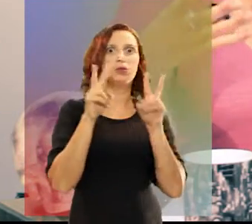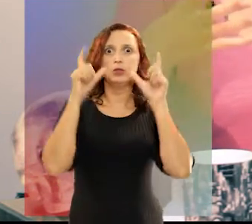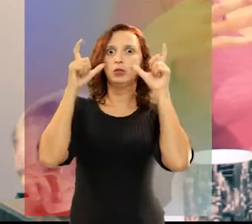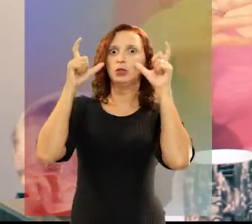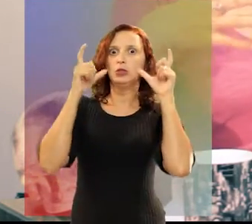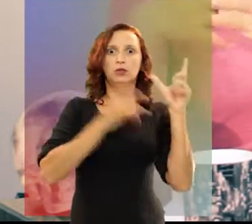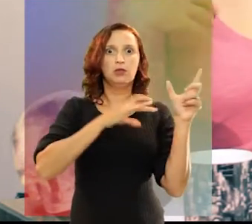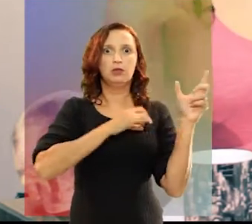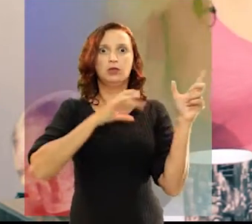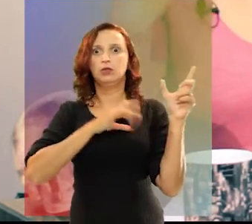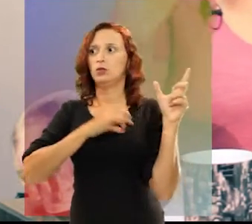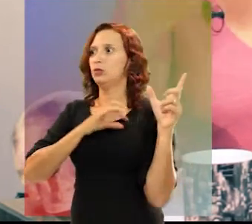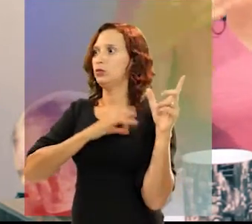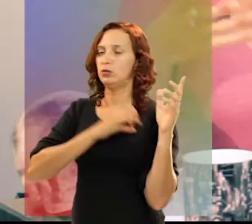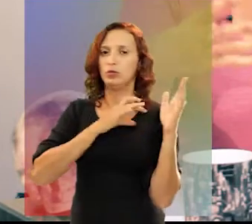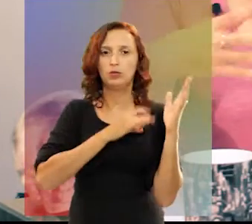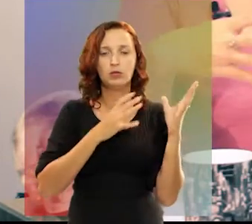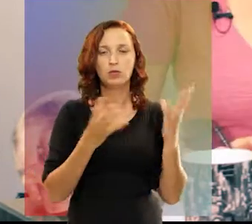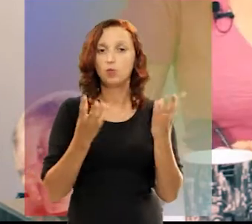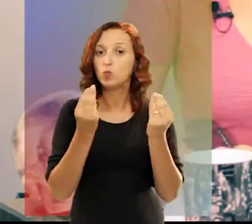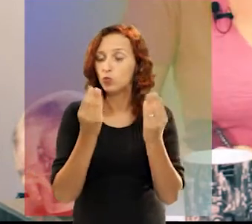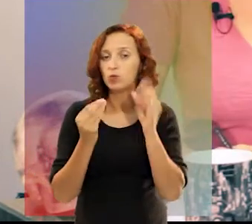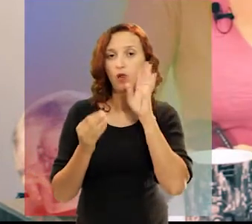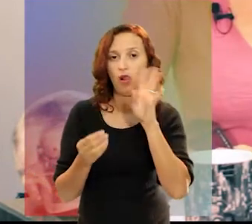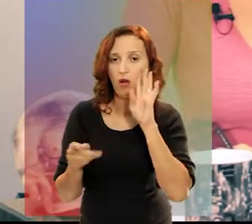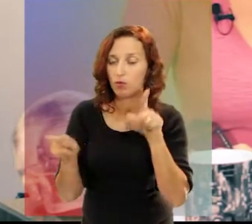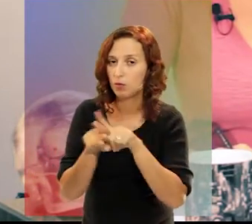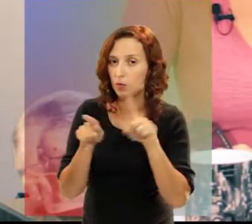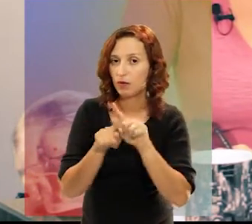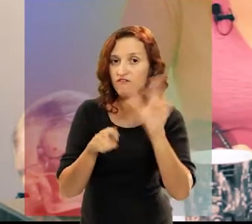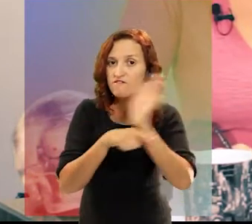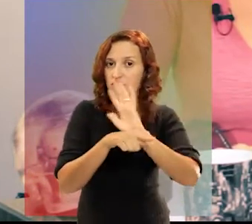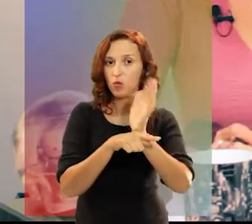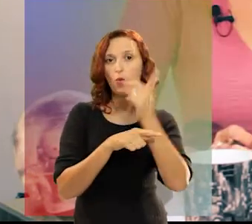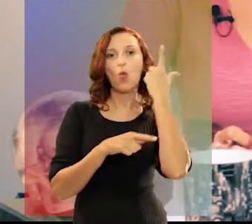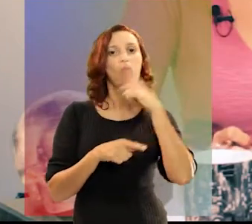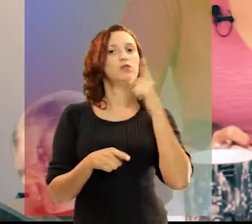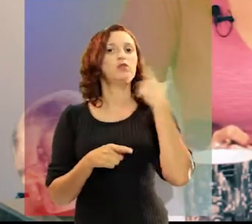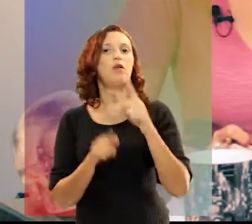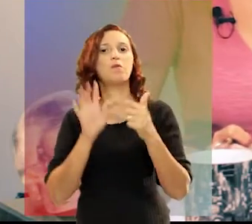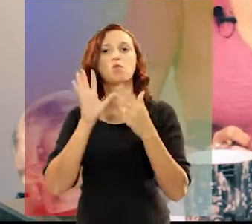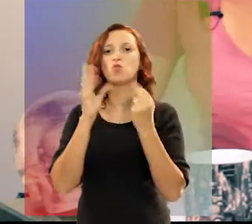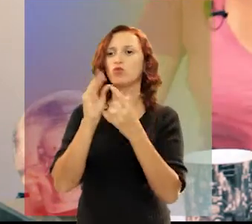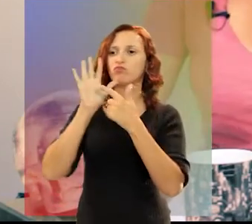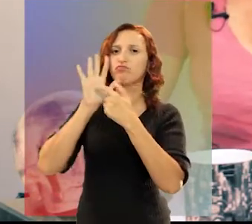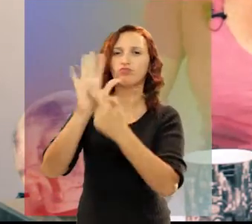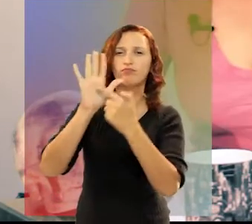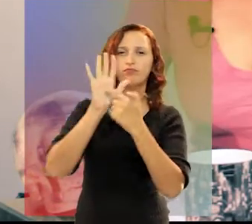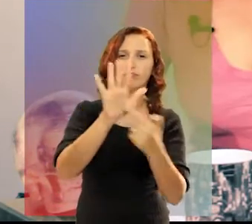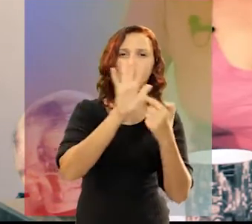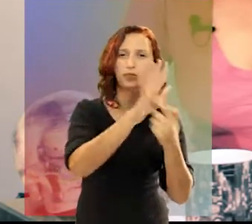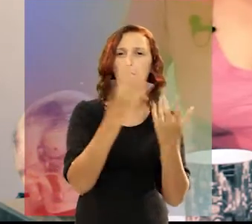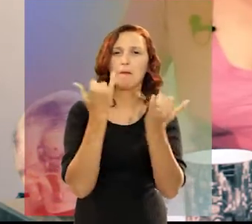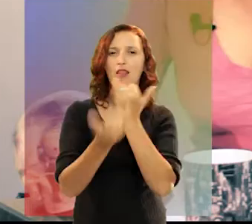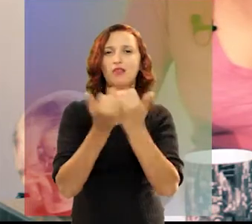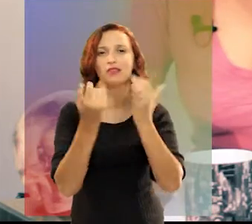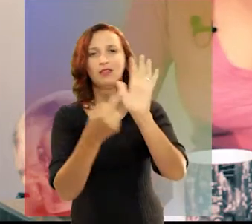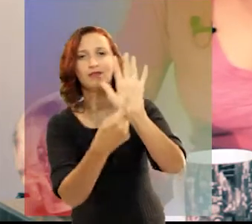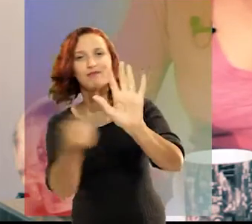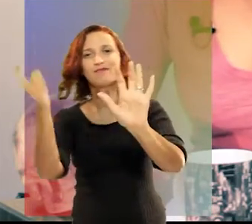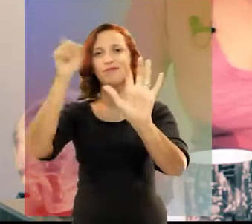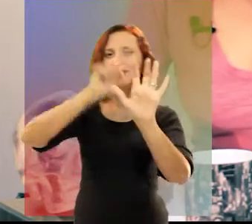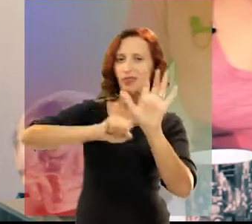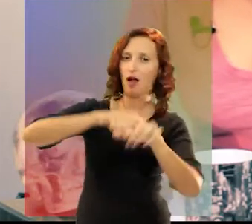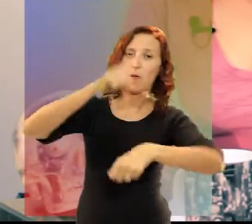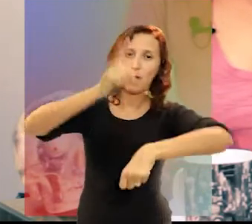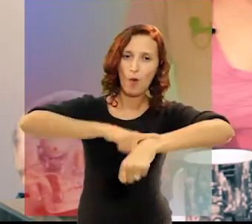alerta. Medo, né? Que tá sempre com medo. O que é muito legal no filme é que eles conseguem fazer vários simbolismos, todo cheio dessas analogias. Tem aquele